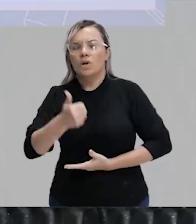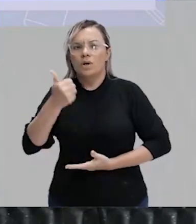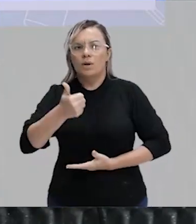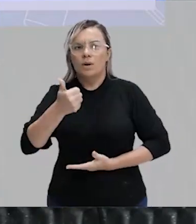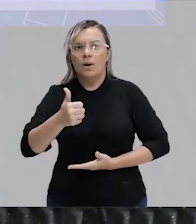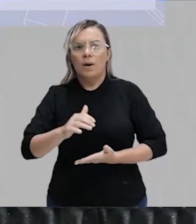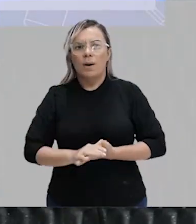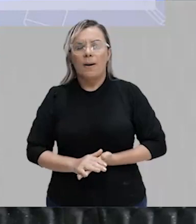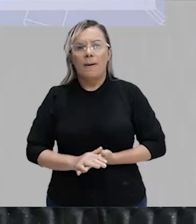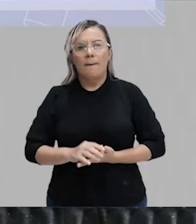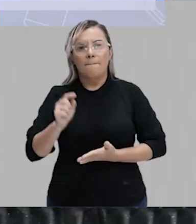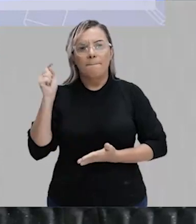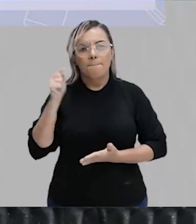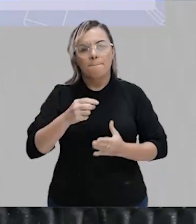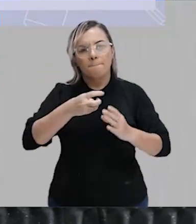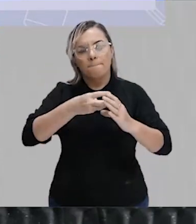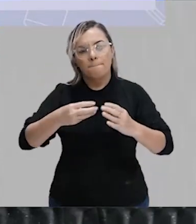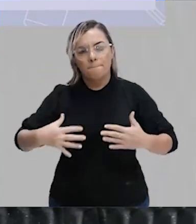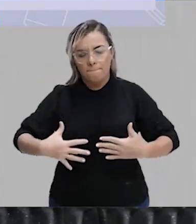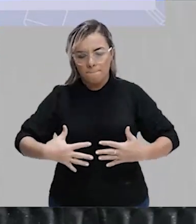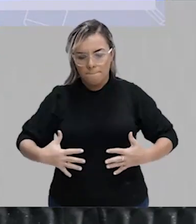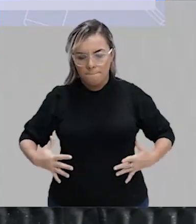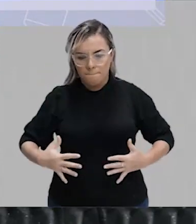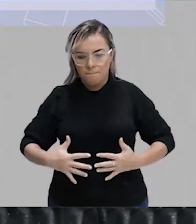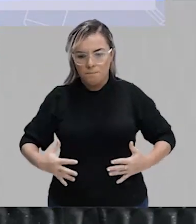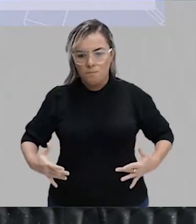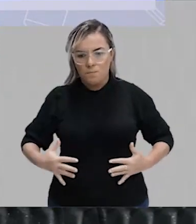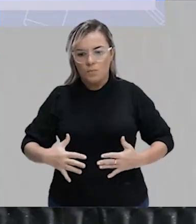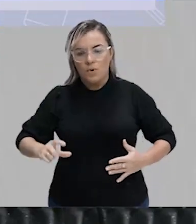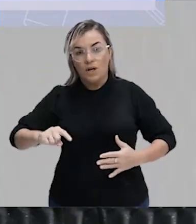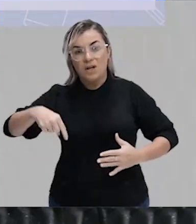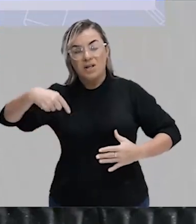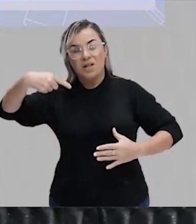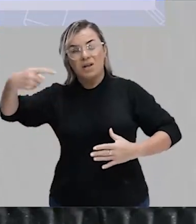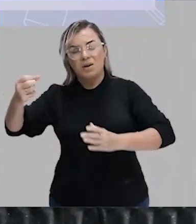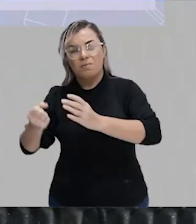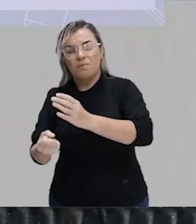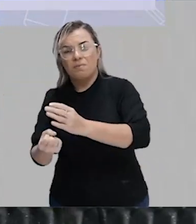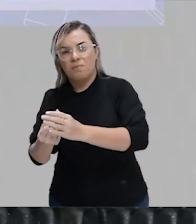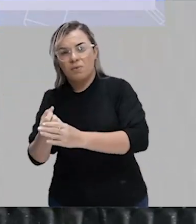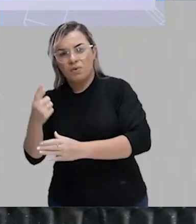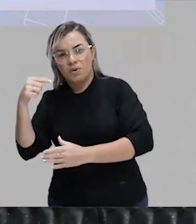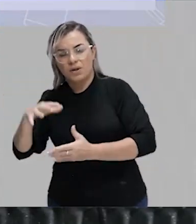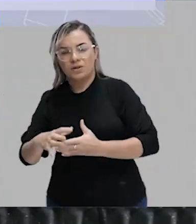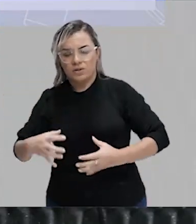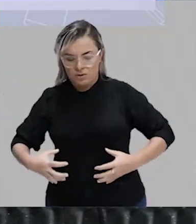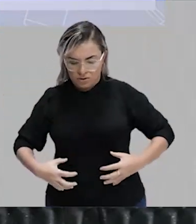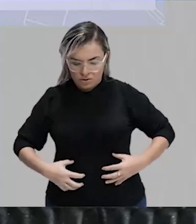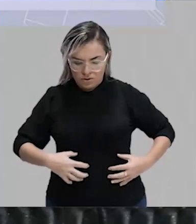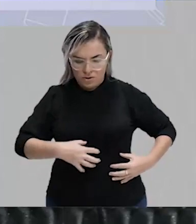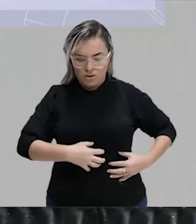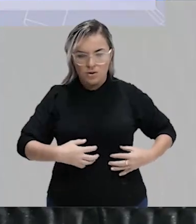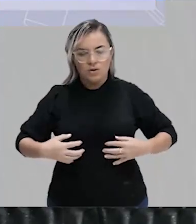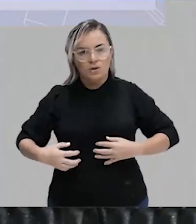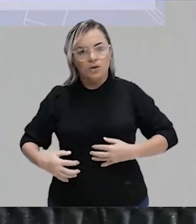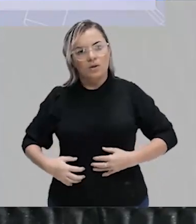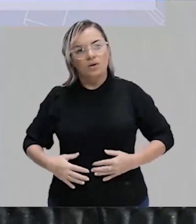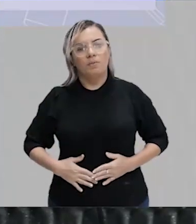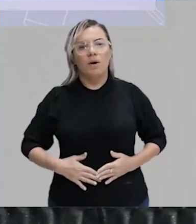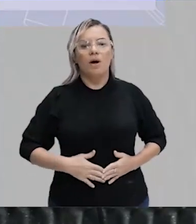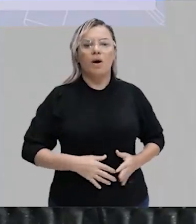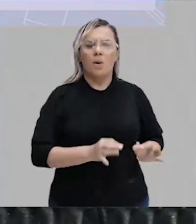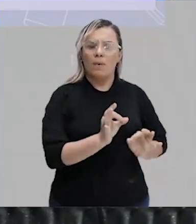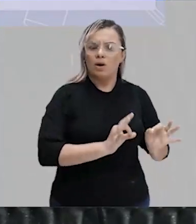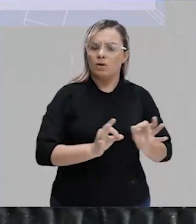para depois esses tecidos originarem os primeiros órgãos, né? É uma sequência lógica. Tá errado.